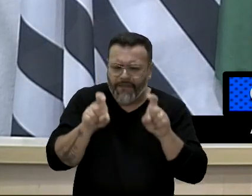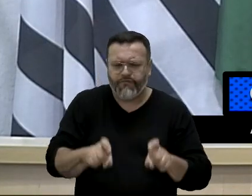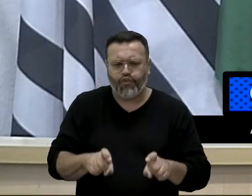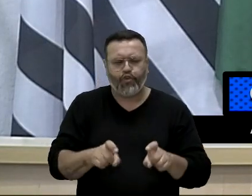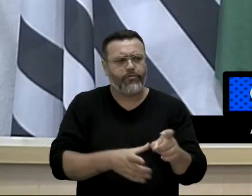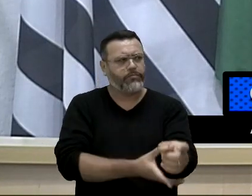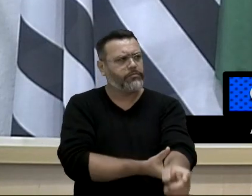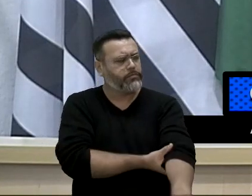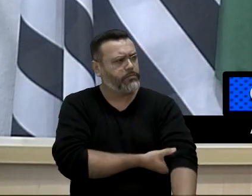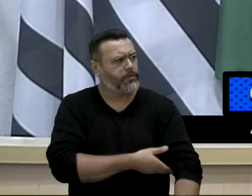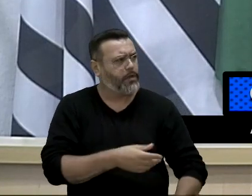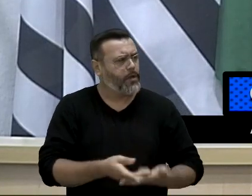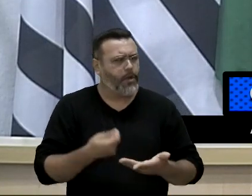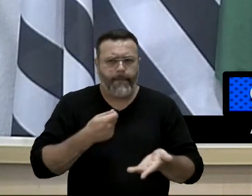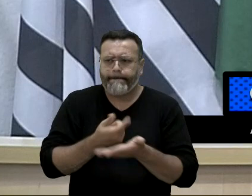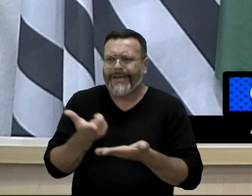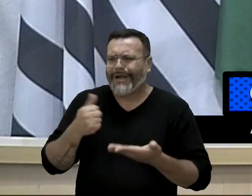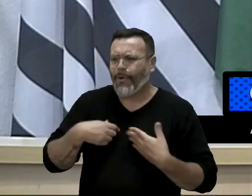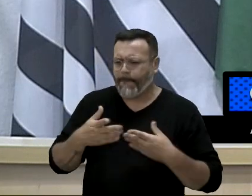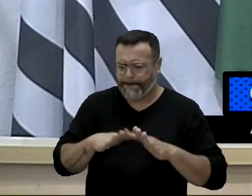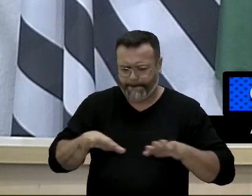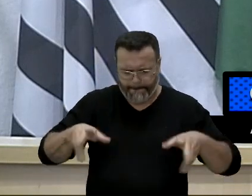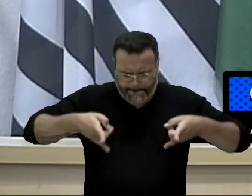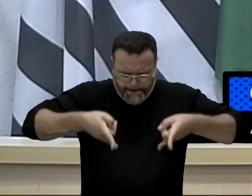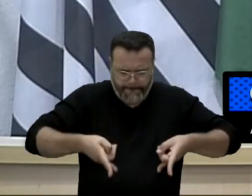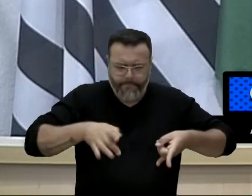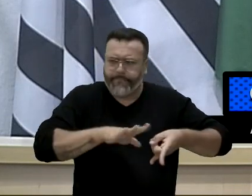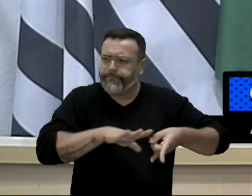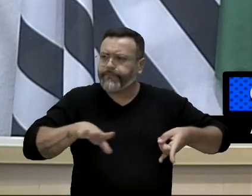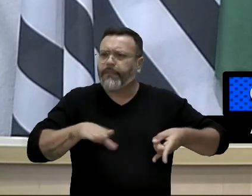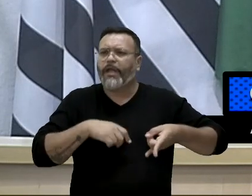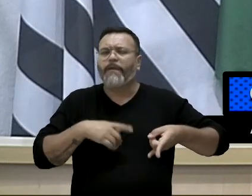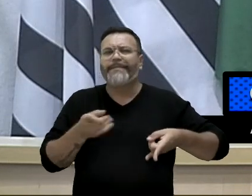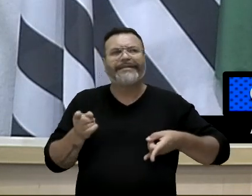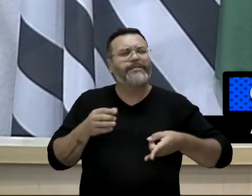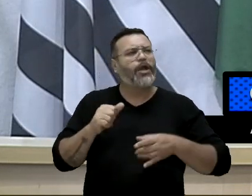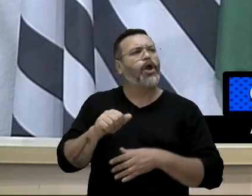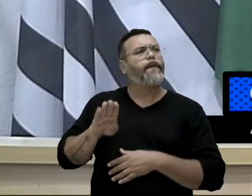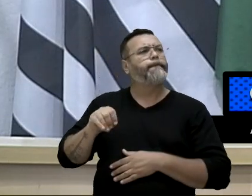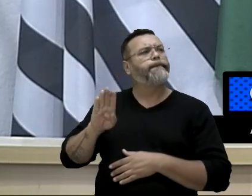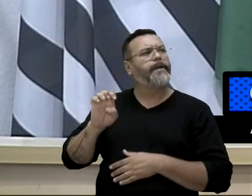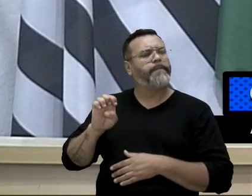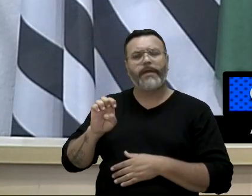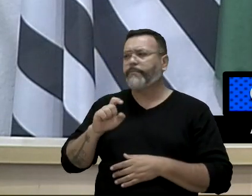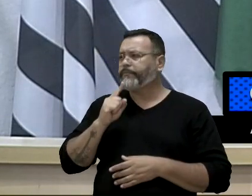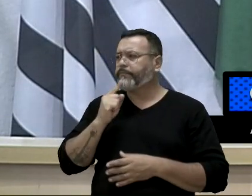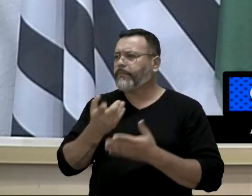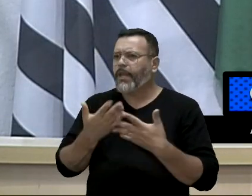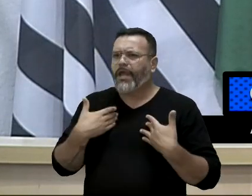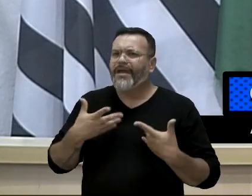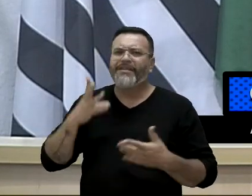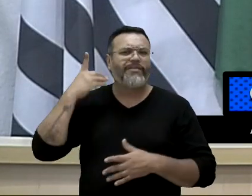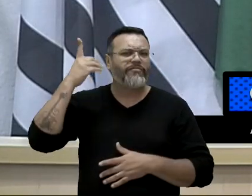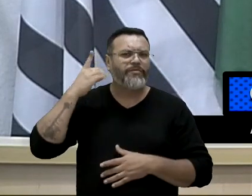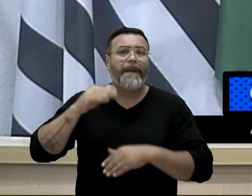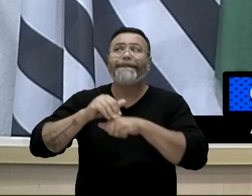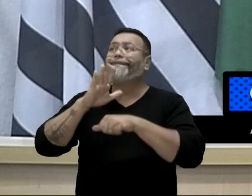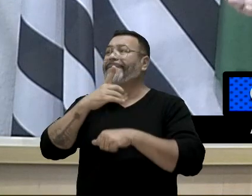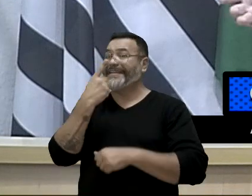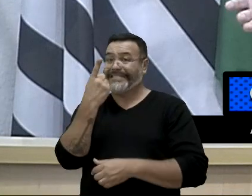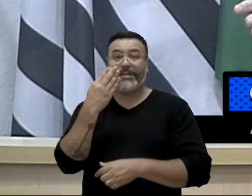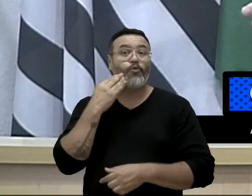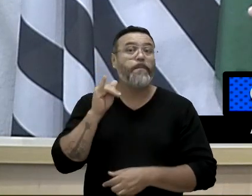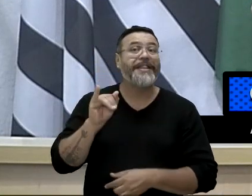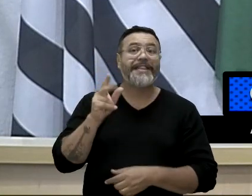comprar mais bercinhos para os bebês. Fora a emenda, o vereador Gessé conseguiu com o deputado. Teve um deputado que mandou mais de 1 milhão. Cadê as emendas